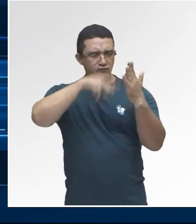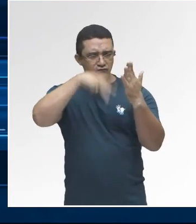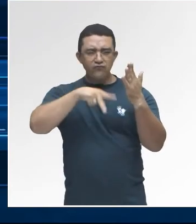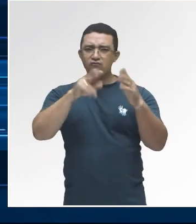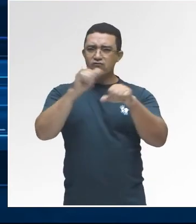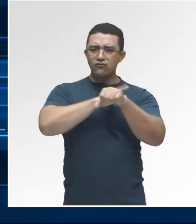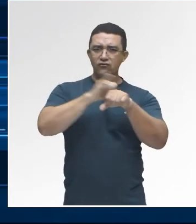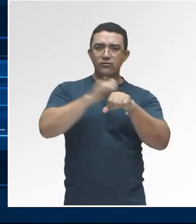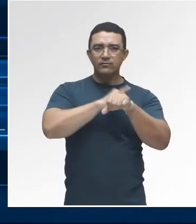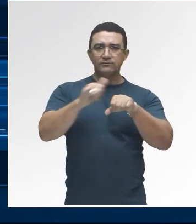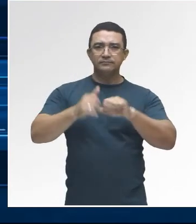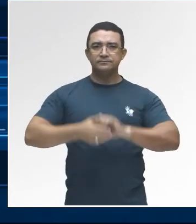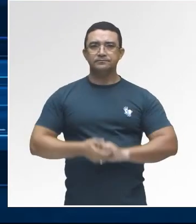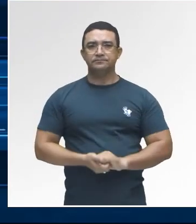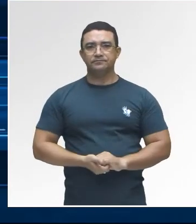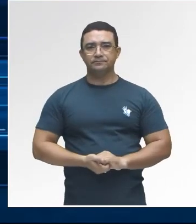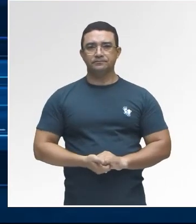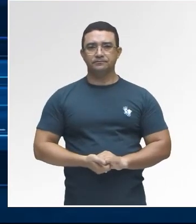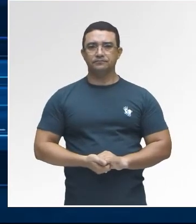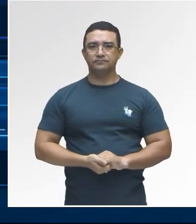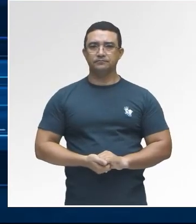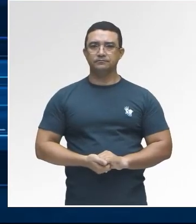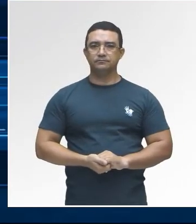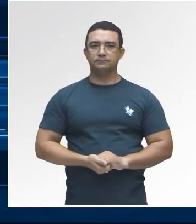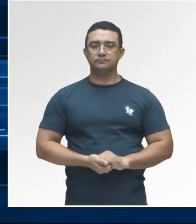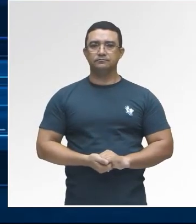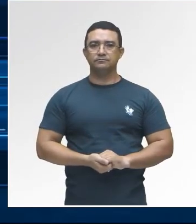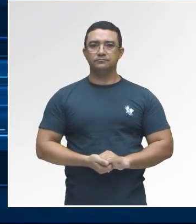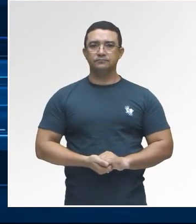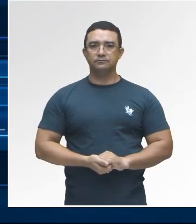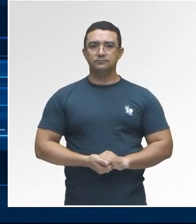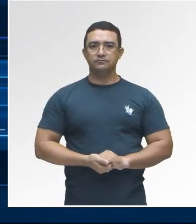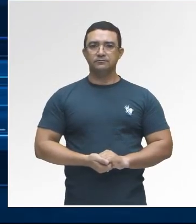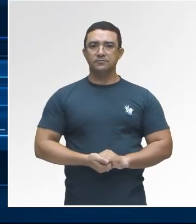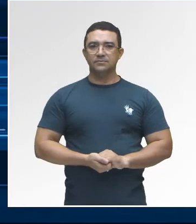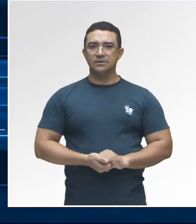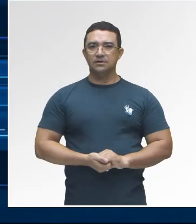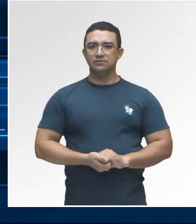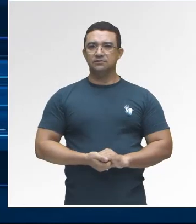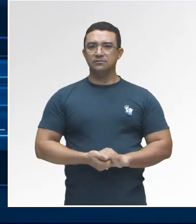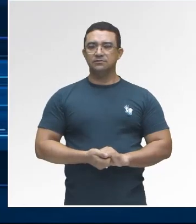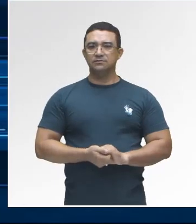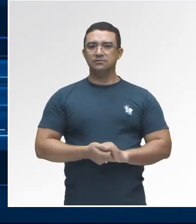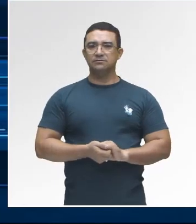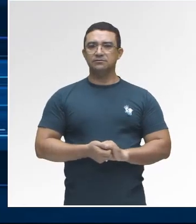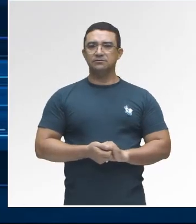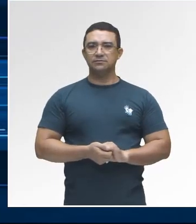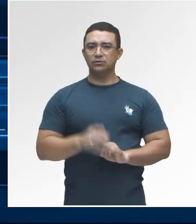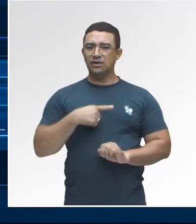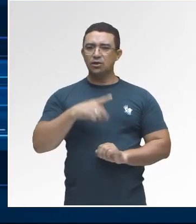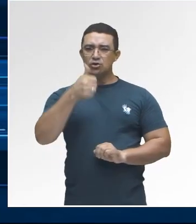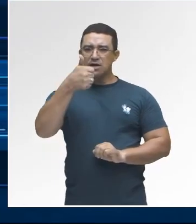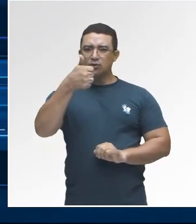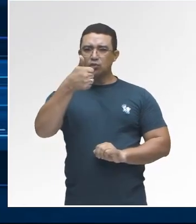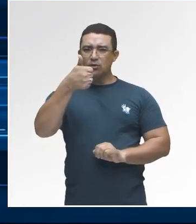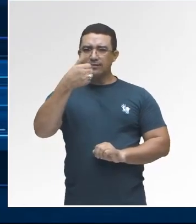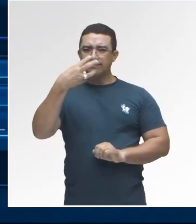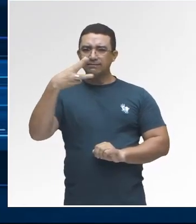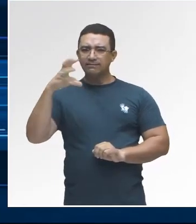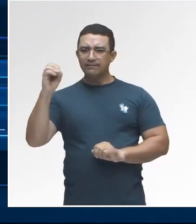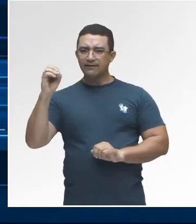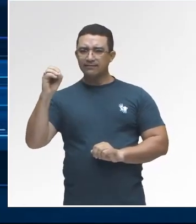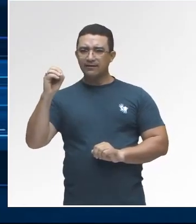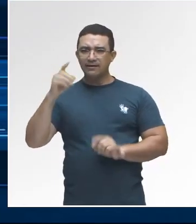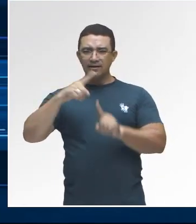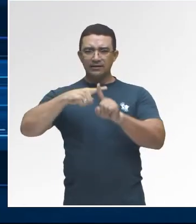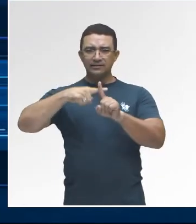aí, a segunda parte. Olha lá embaixo você tem uma informação diferente, que é um número, né? Graus Celsius,